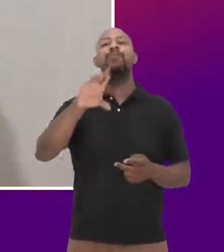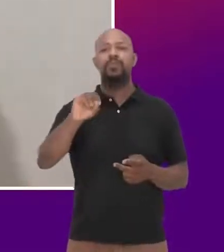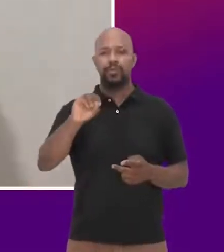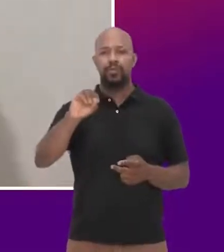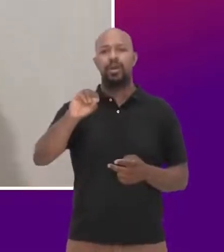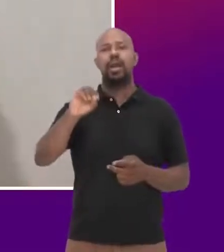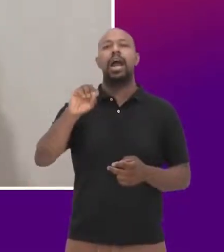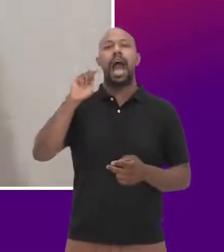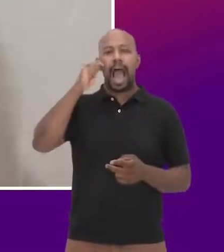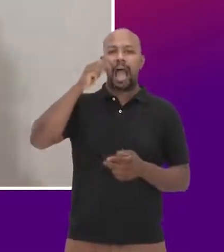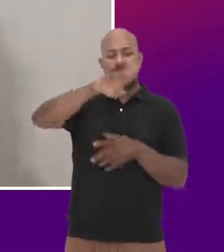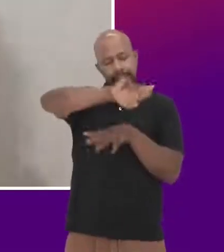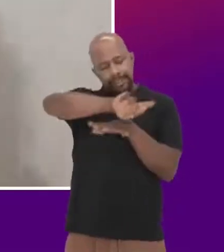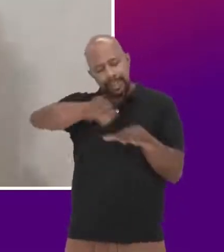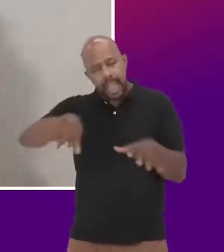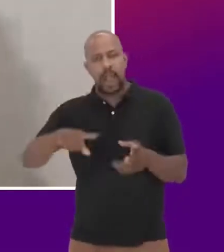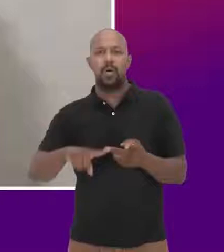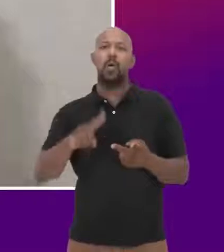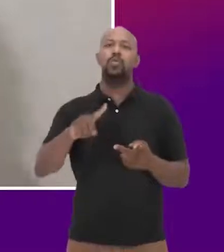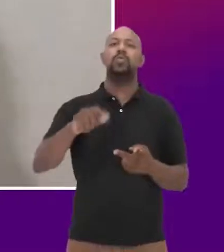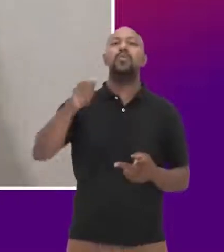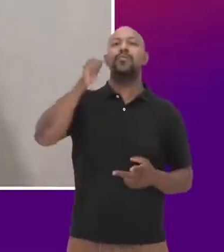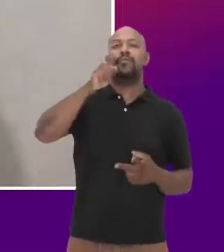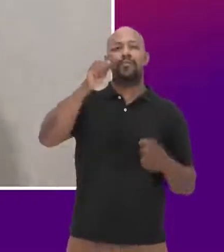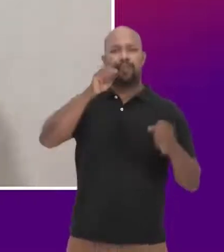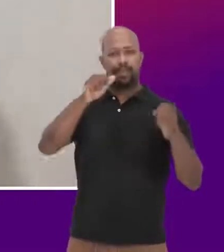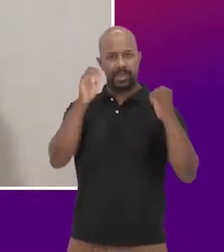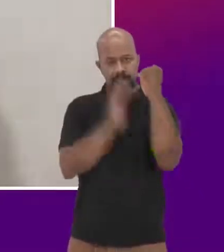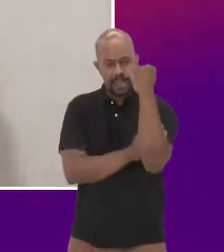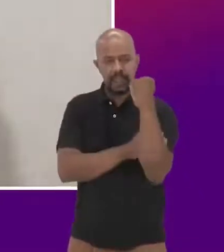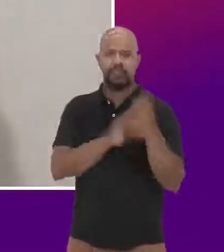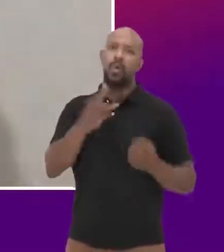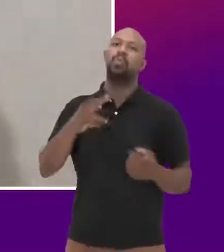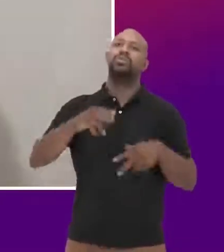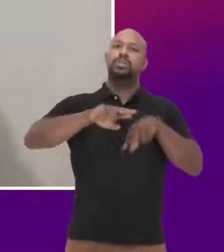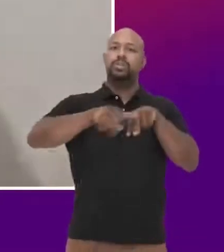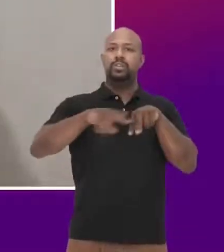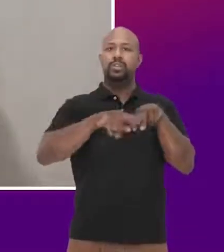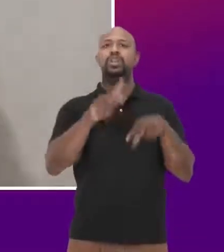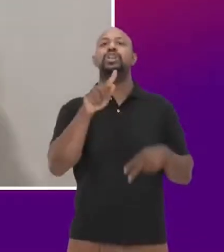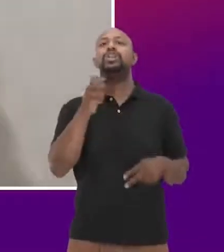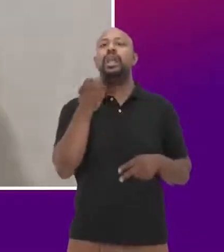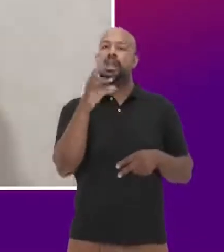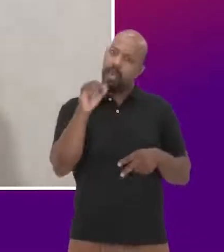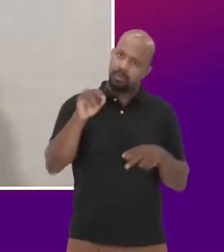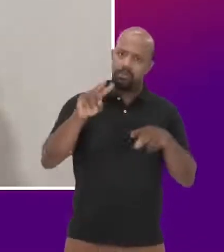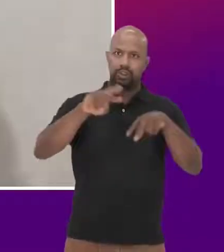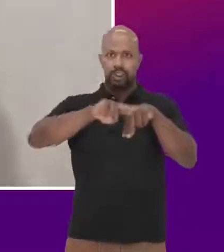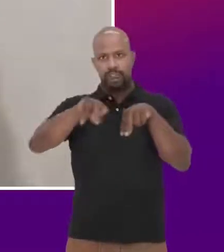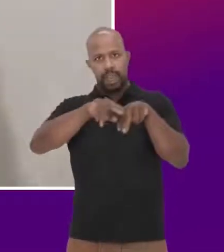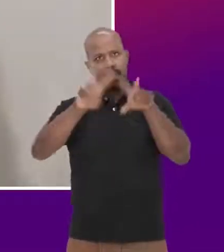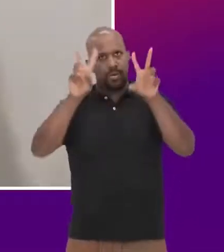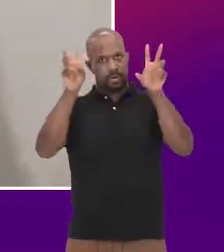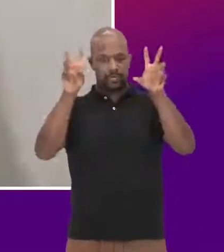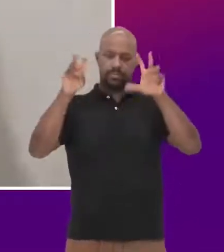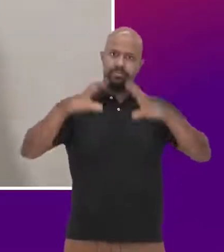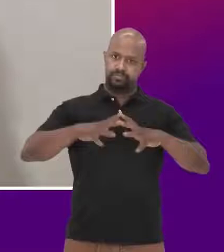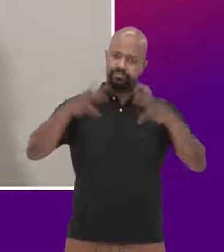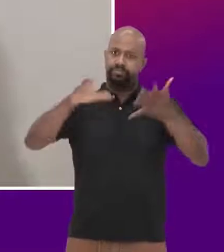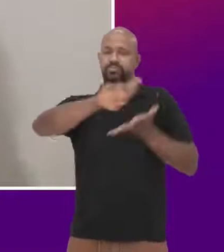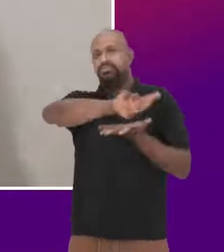afro-racial, ou das áreas da questão do feminismo, ou de gênero, né? E aí, o gênero, vou botar um plural bastante